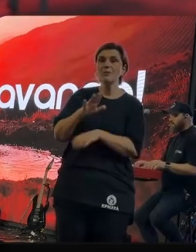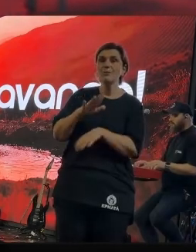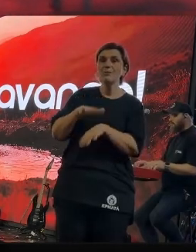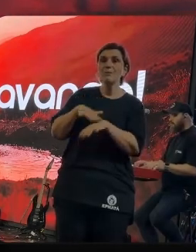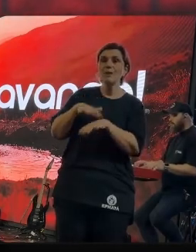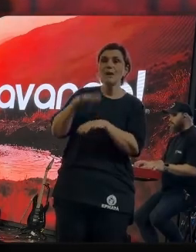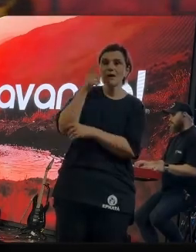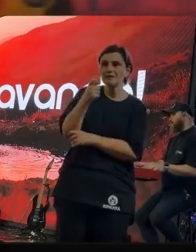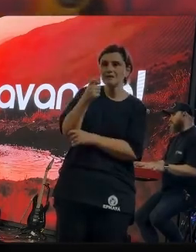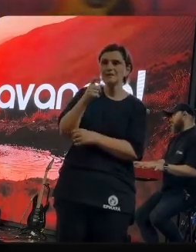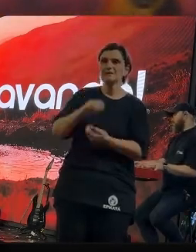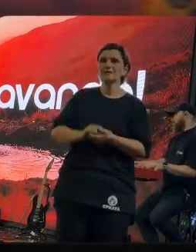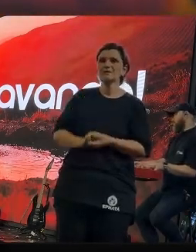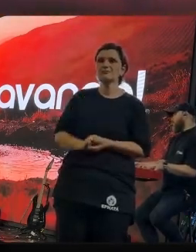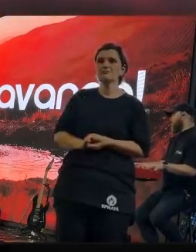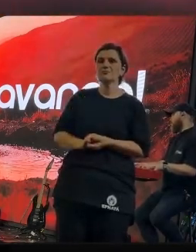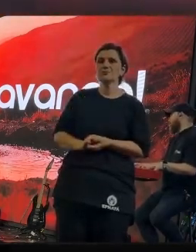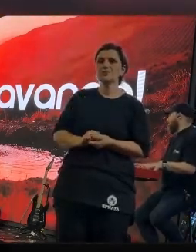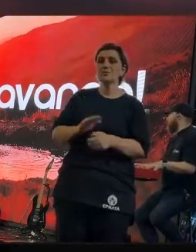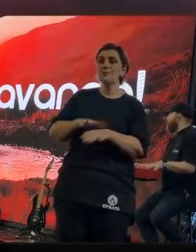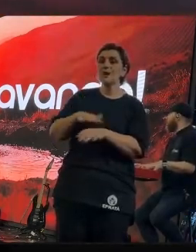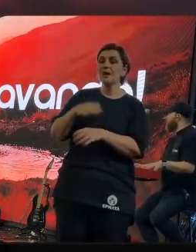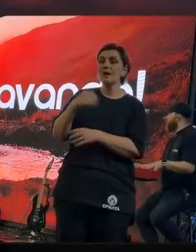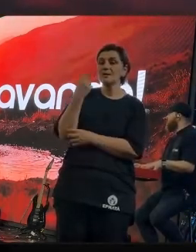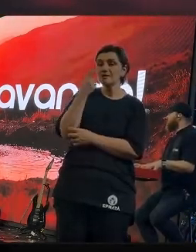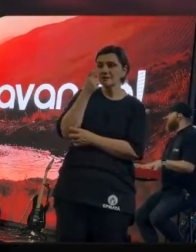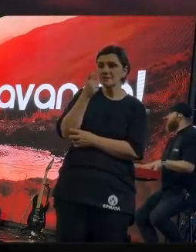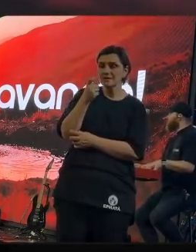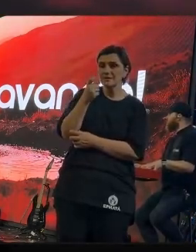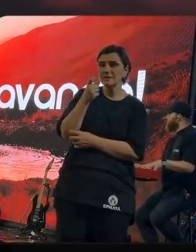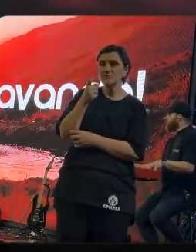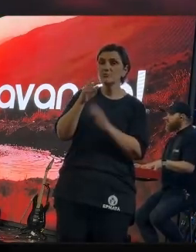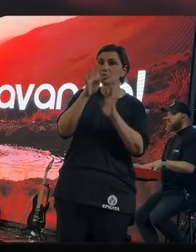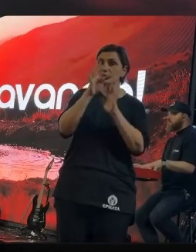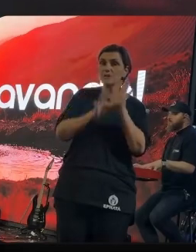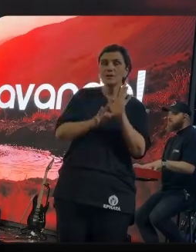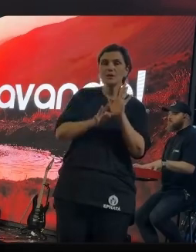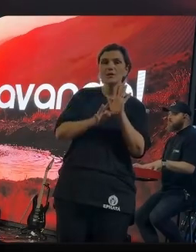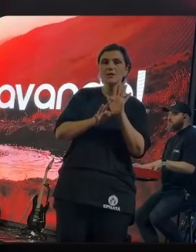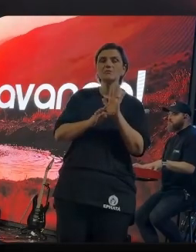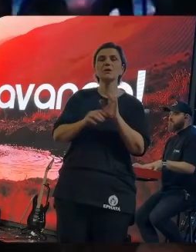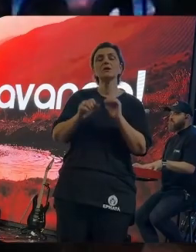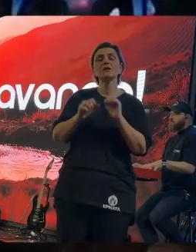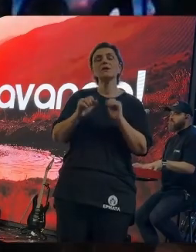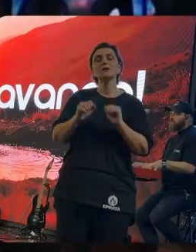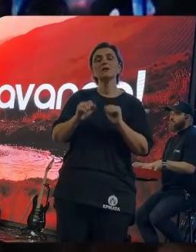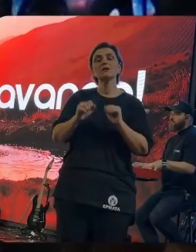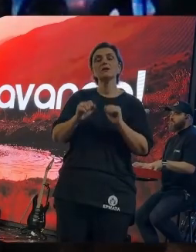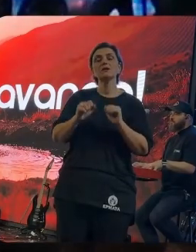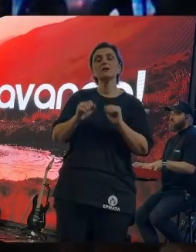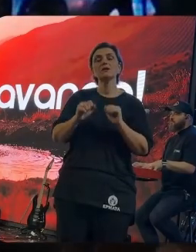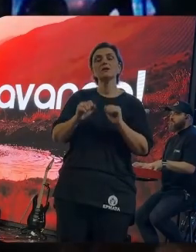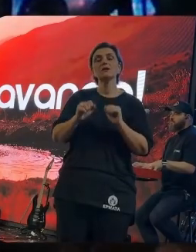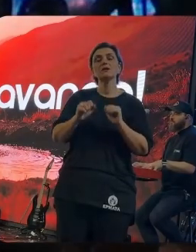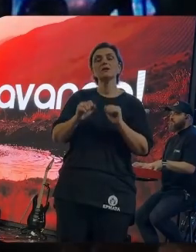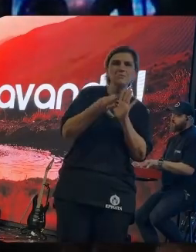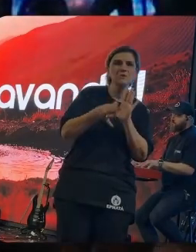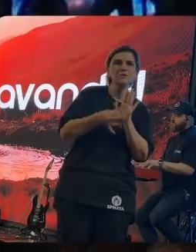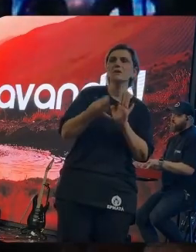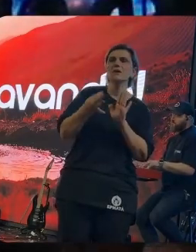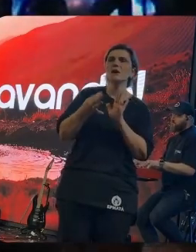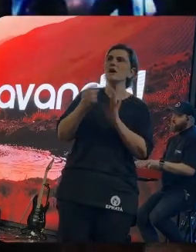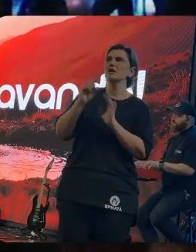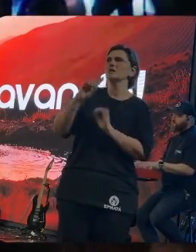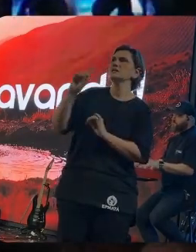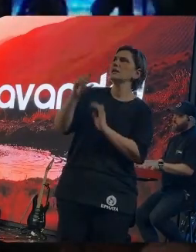quase indo para o final. O mais interessante nesse texto é que Isaac poderia contra-argumentar. Isaac poderia